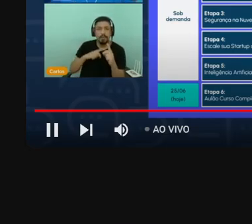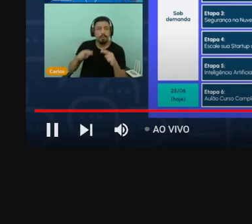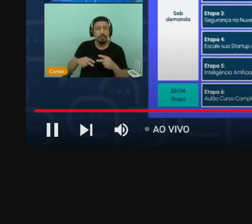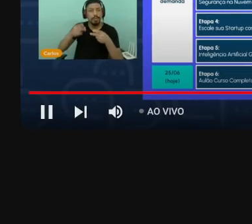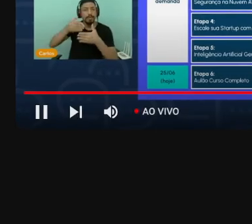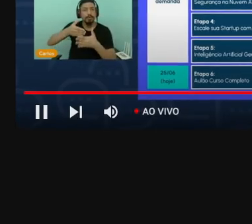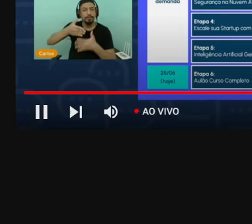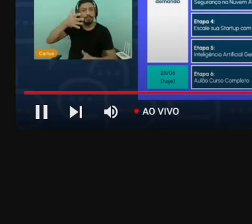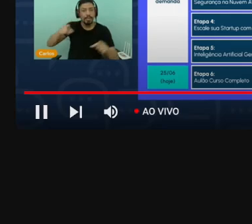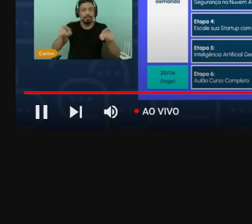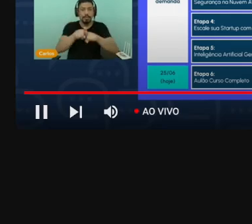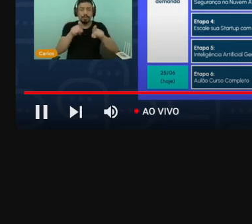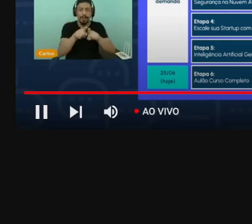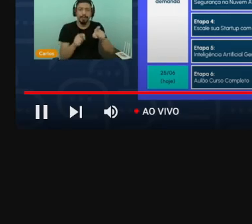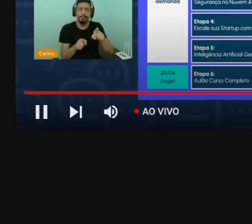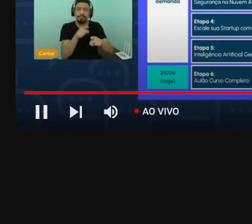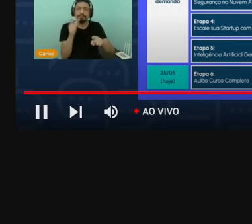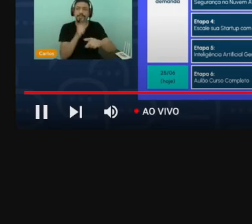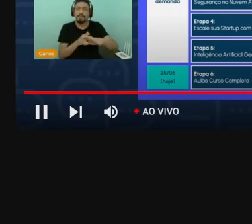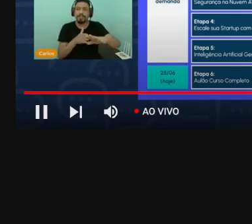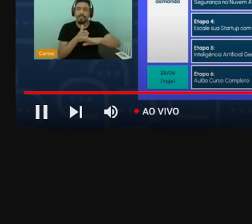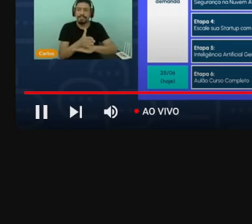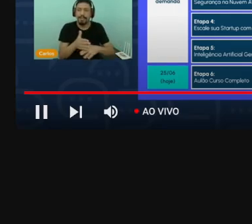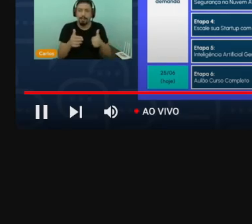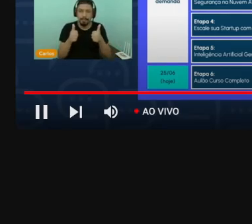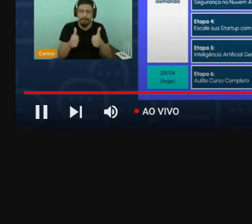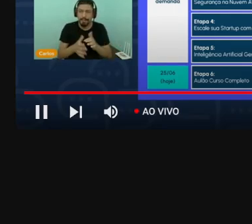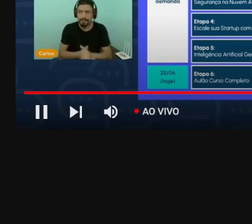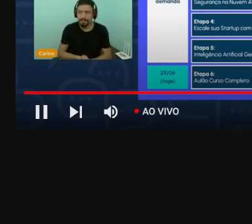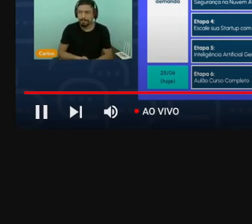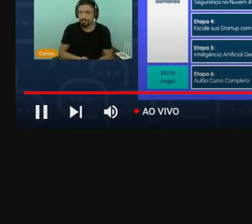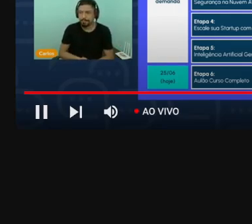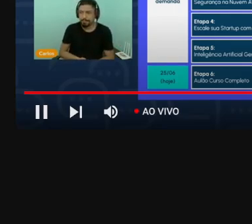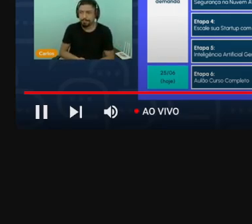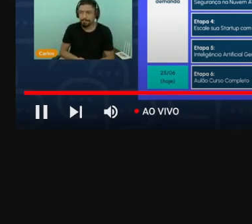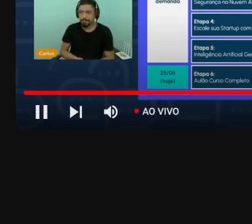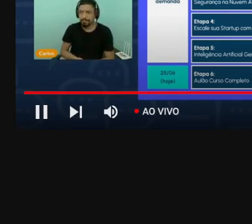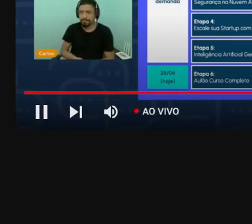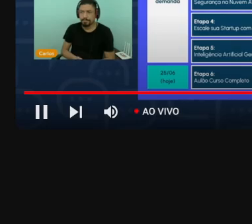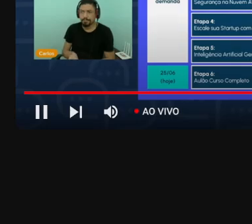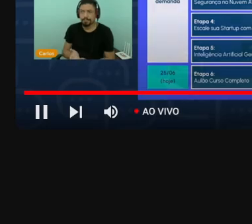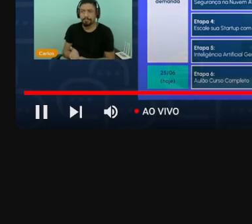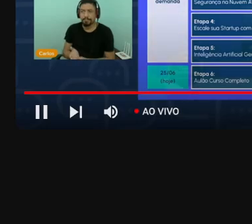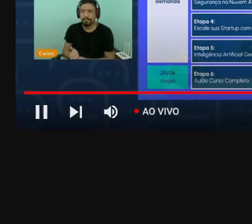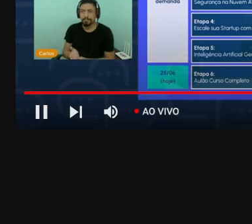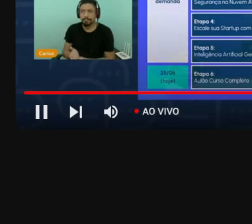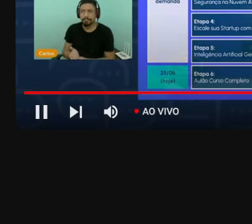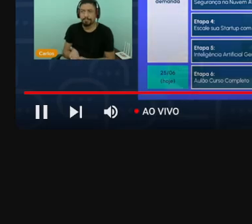chat também para vocês acessarem, beleza? Bom, deixa eu dar sequência.